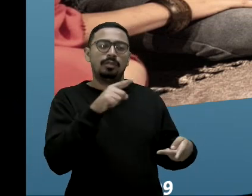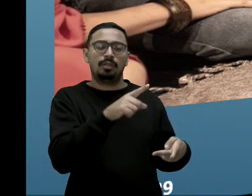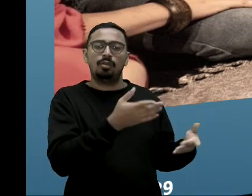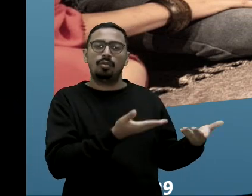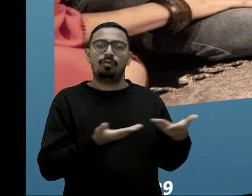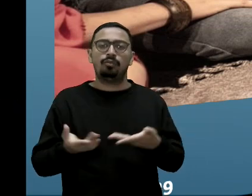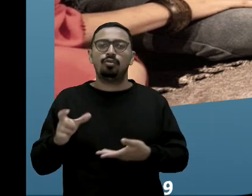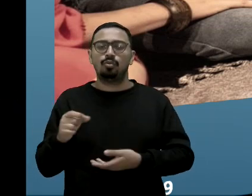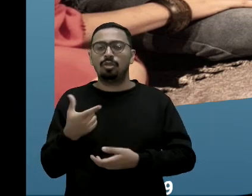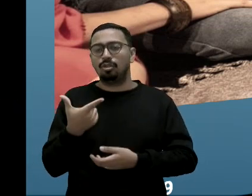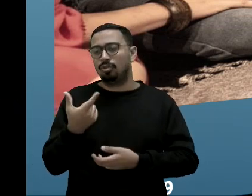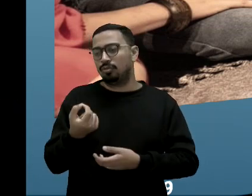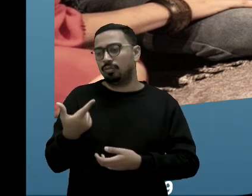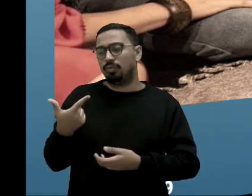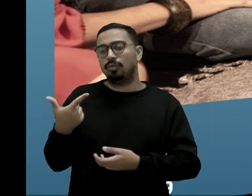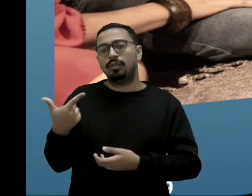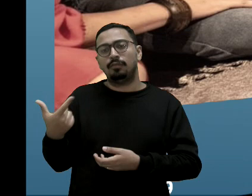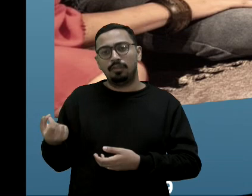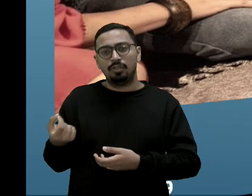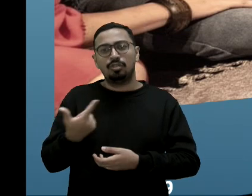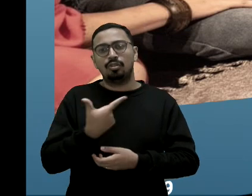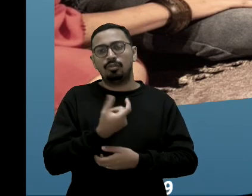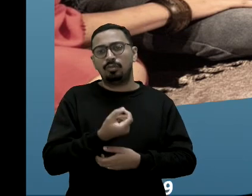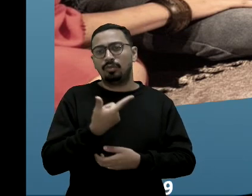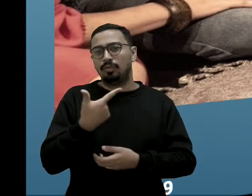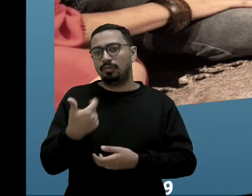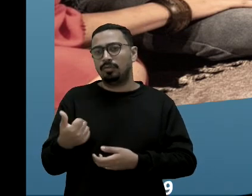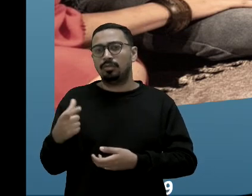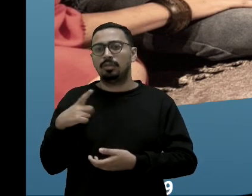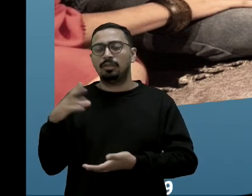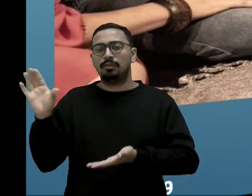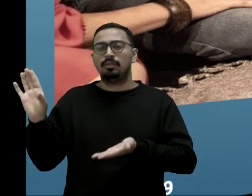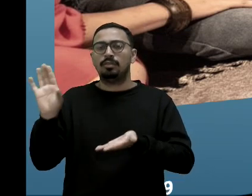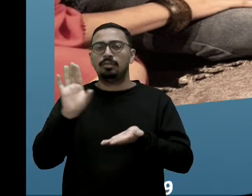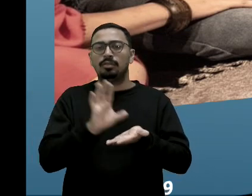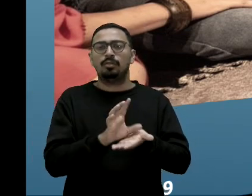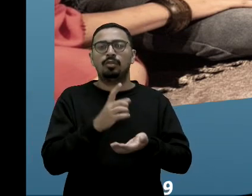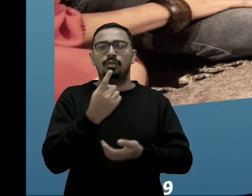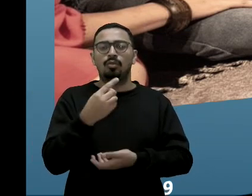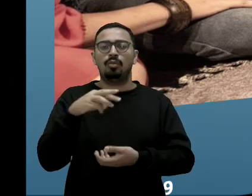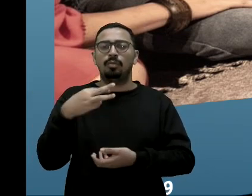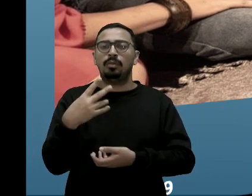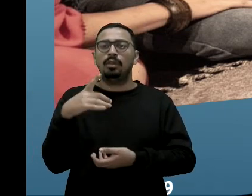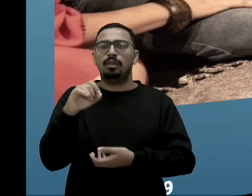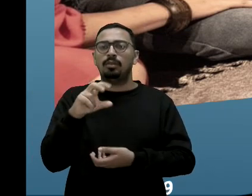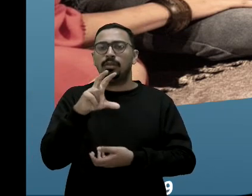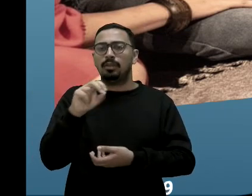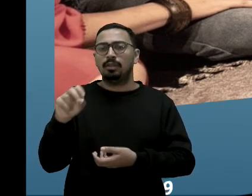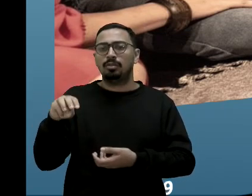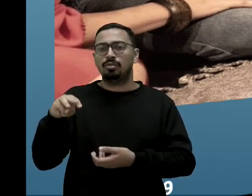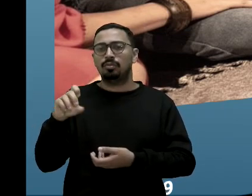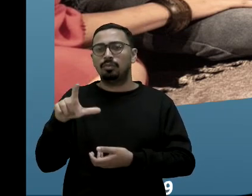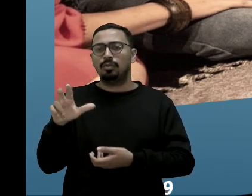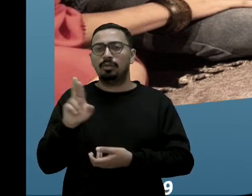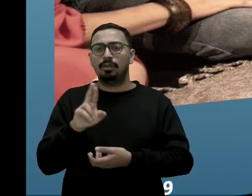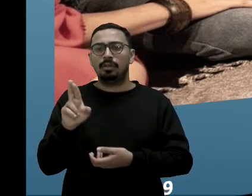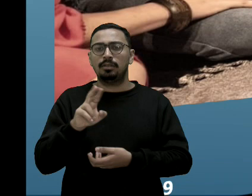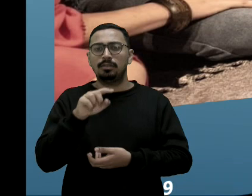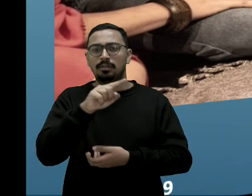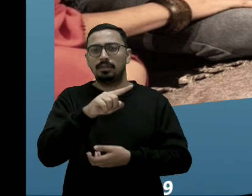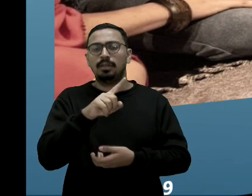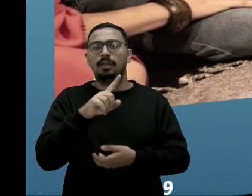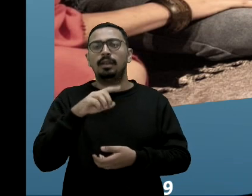de 2020 para 2021, foi destinado cerca de R$1.500.000 para